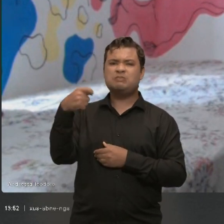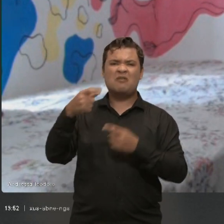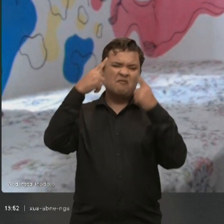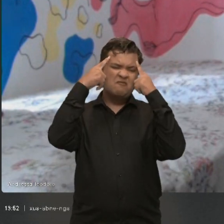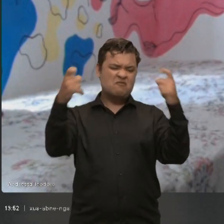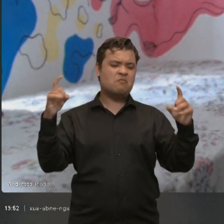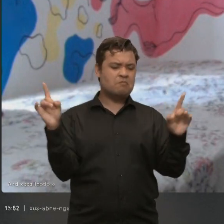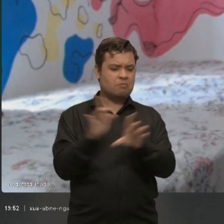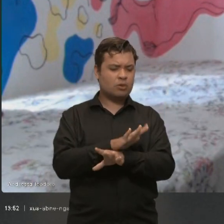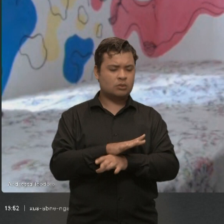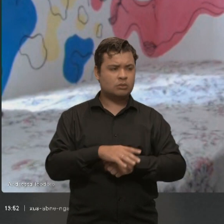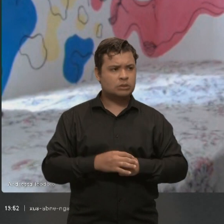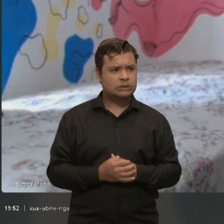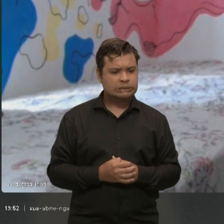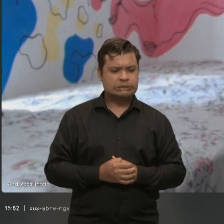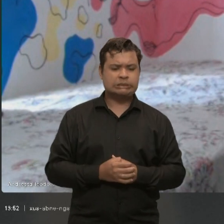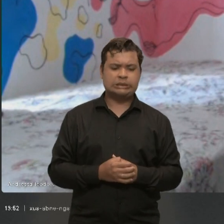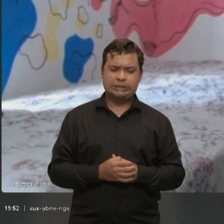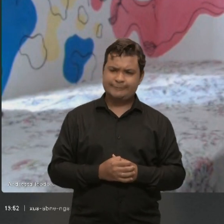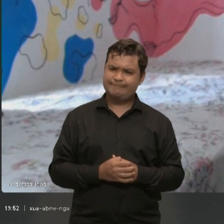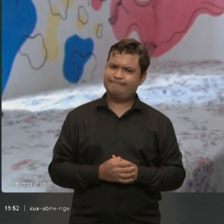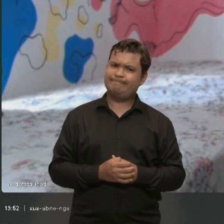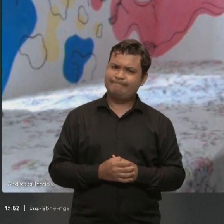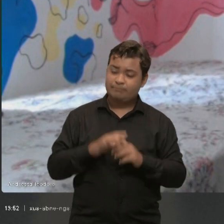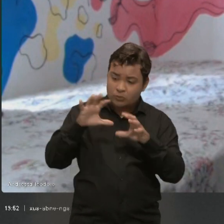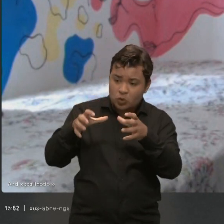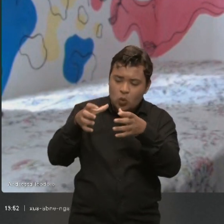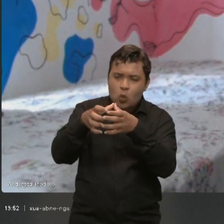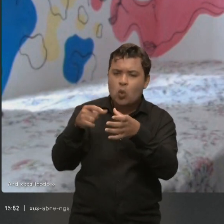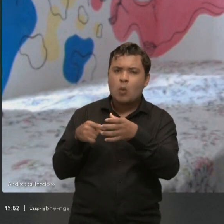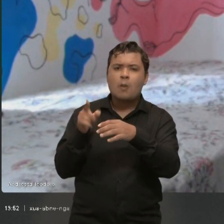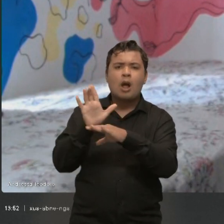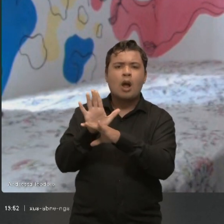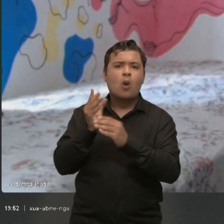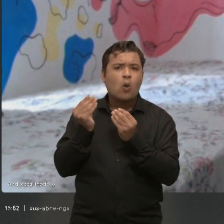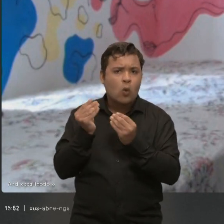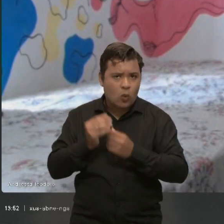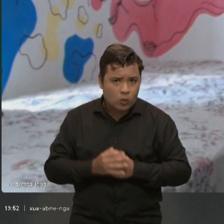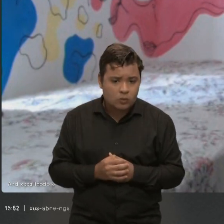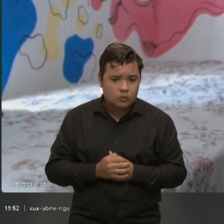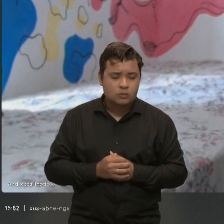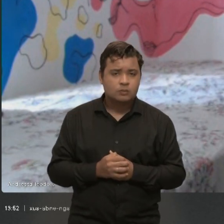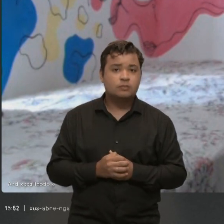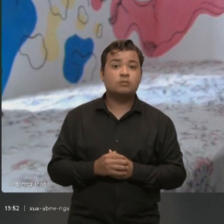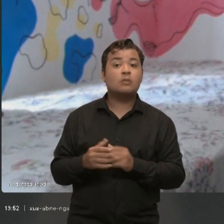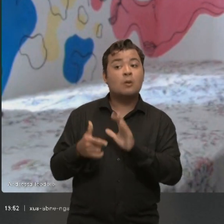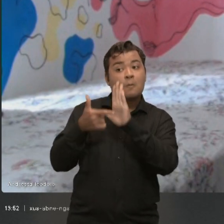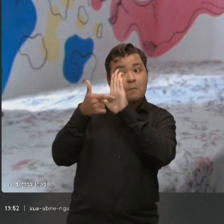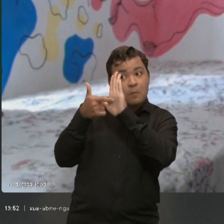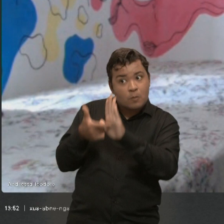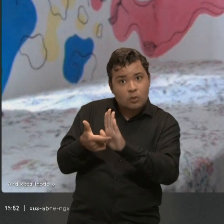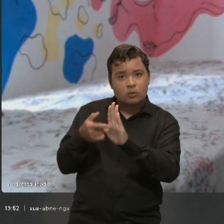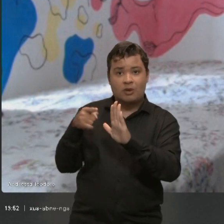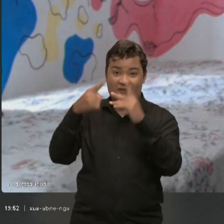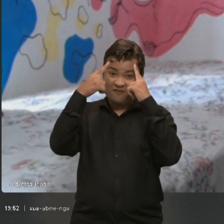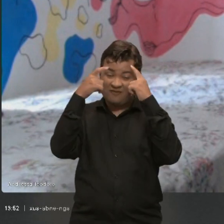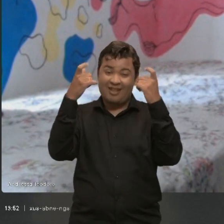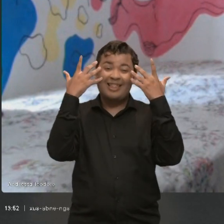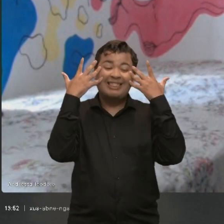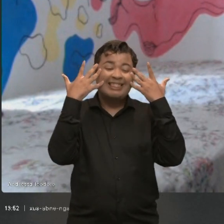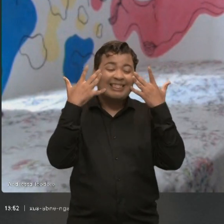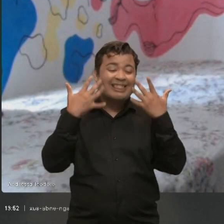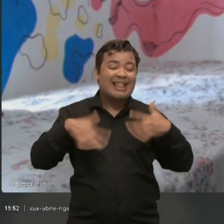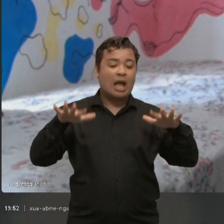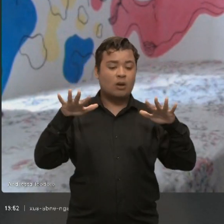como os grupos podem funcionar na prevenção? Partindo da ideia de que a violência não é algo natural, que é